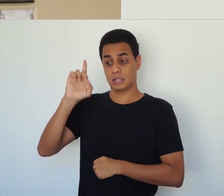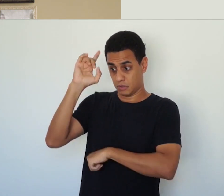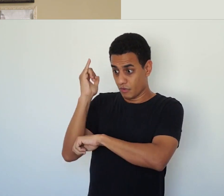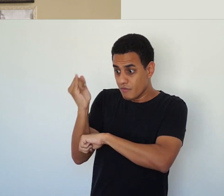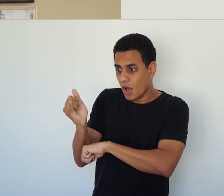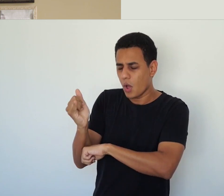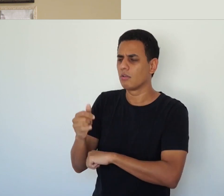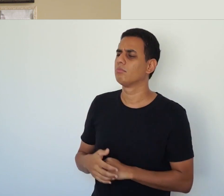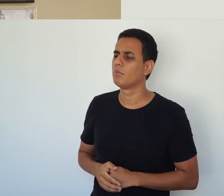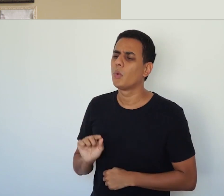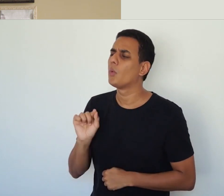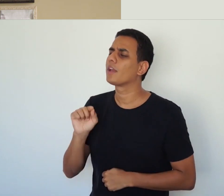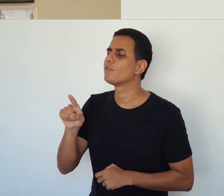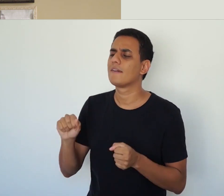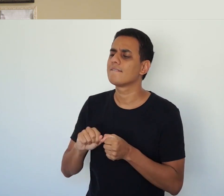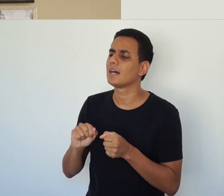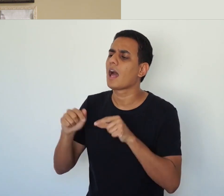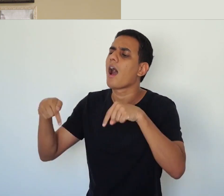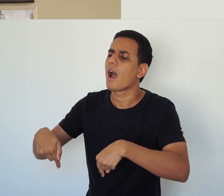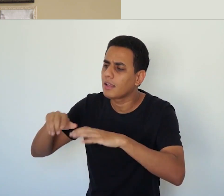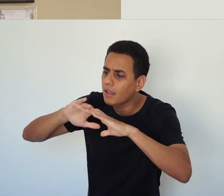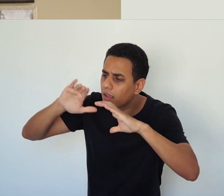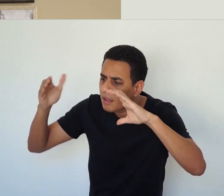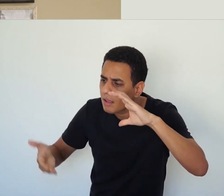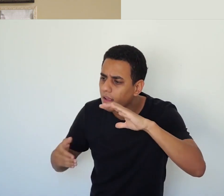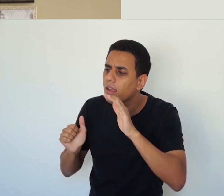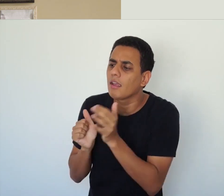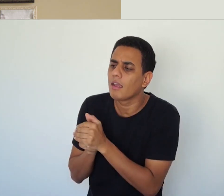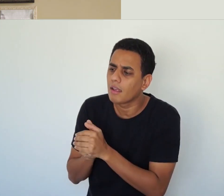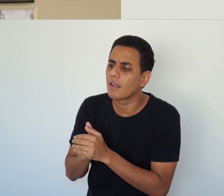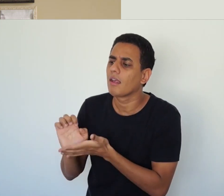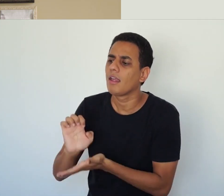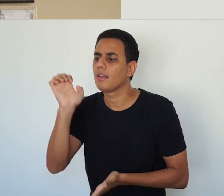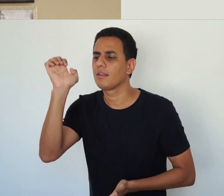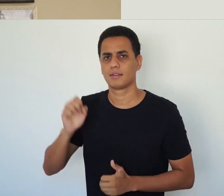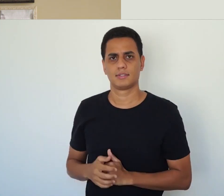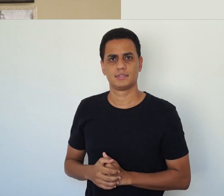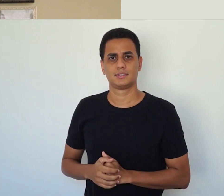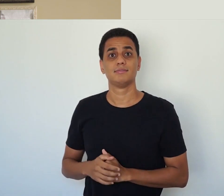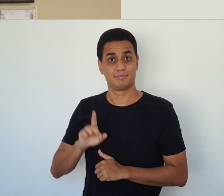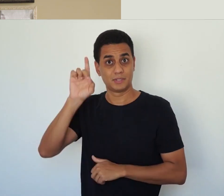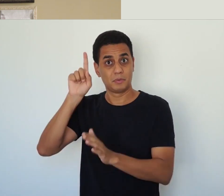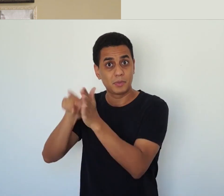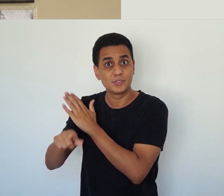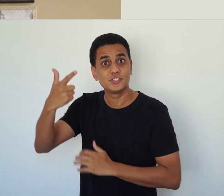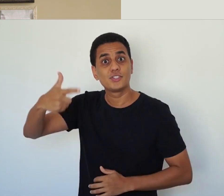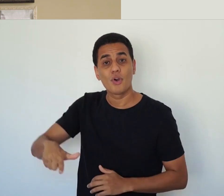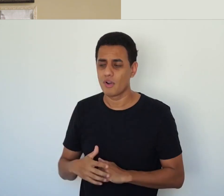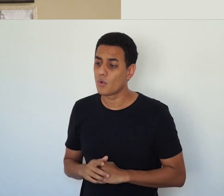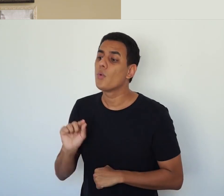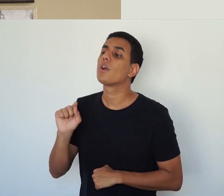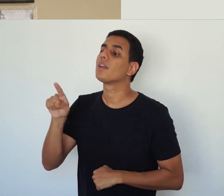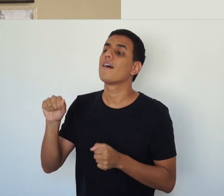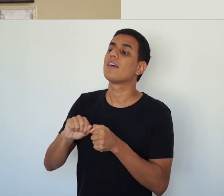a palavra do Senhor veio a ele e disse: o que você está fazendo aqui, Elias? No versículo 13 a mesma coisa.